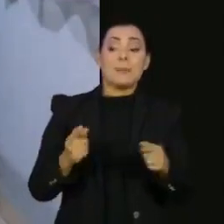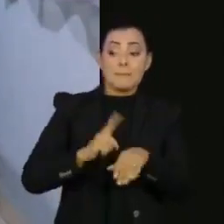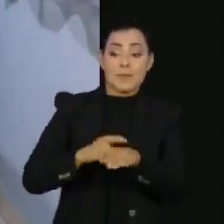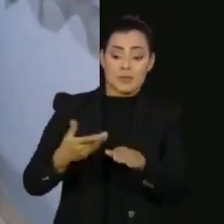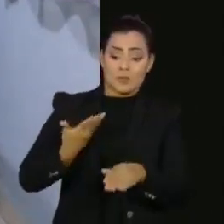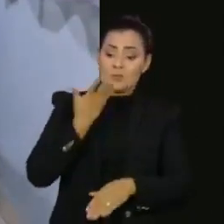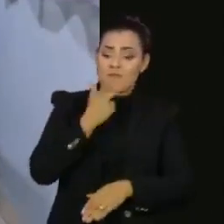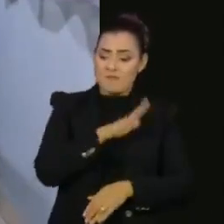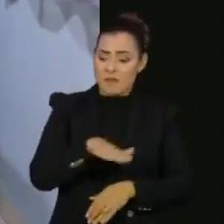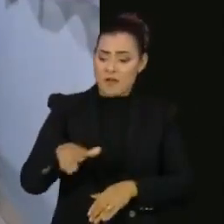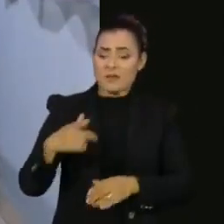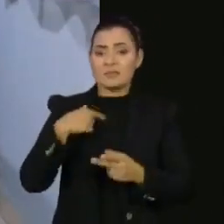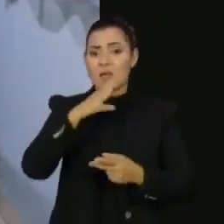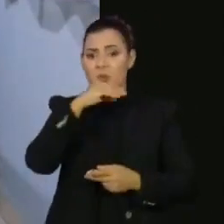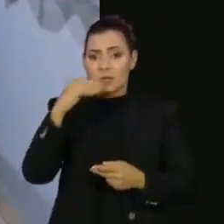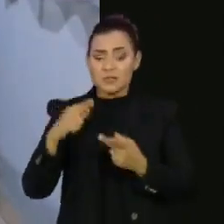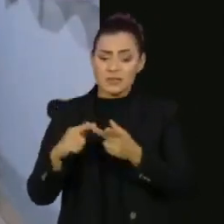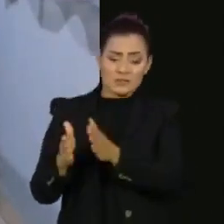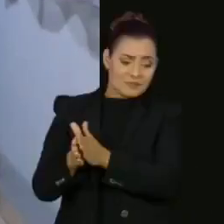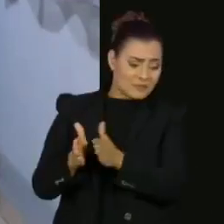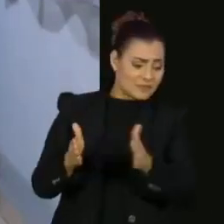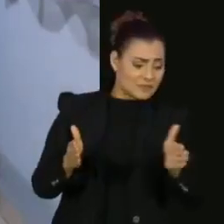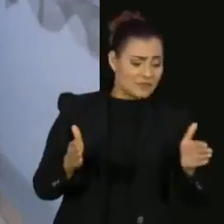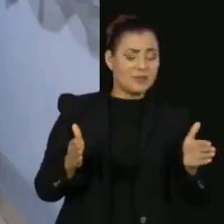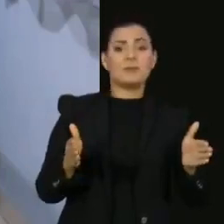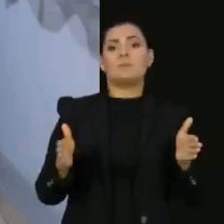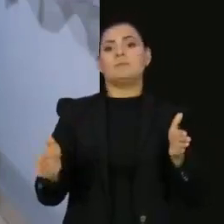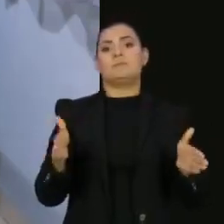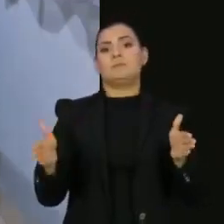durante a minha infância, adolescência,